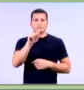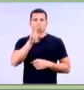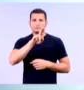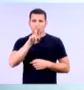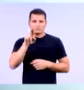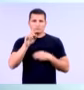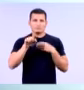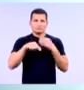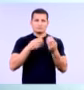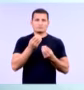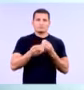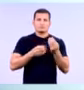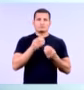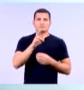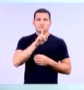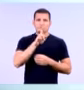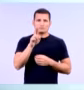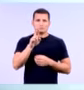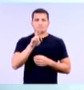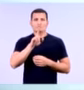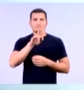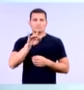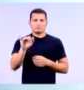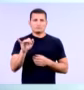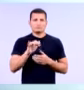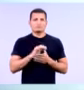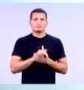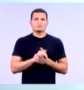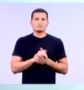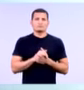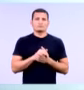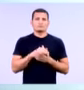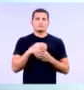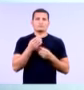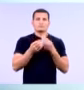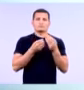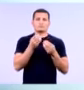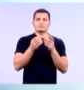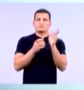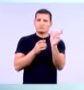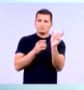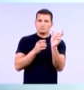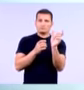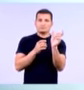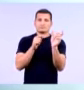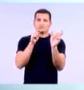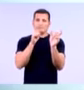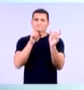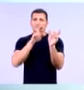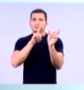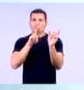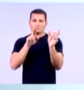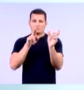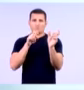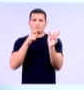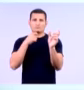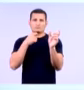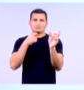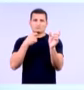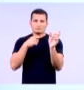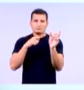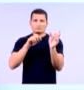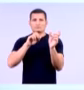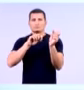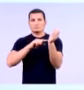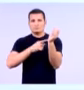nome vai se comportar diante do seu complemento. Esse nome vai precisar ou não de